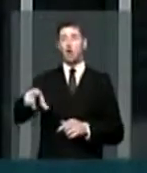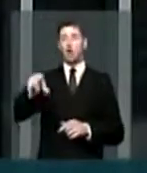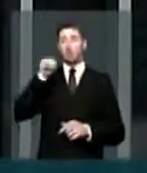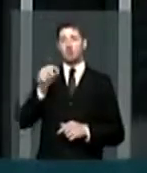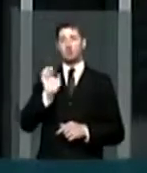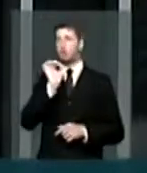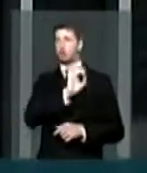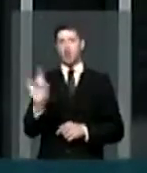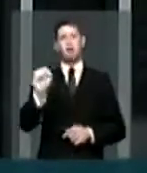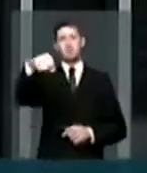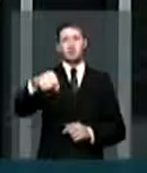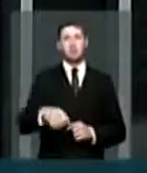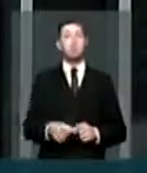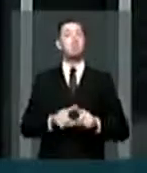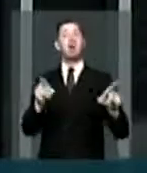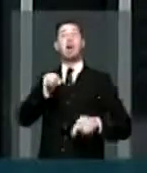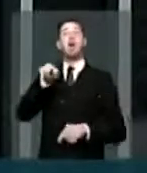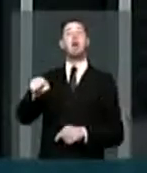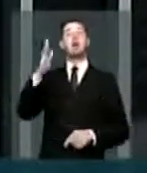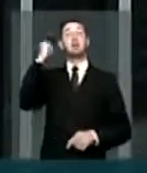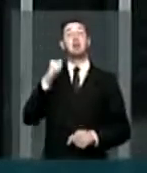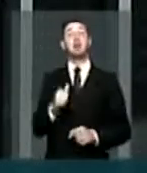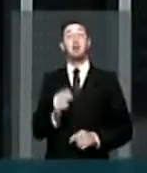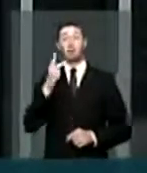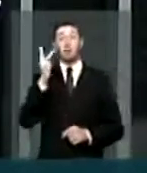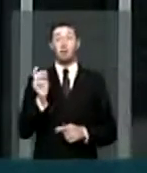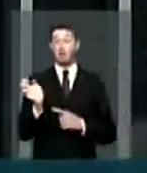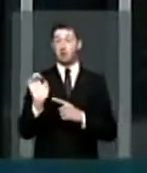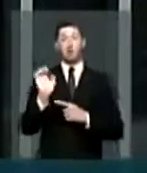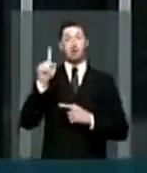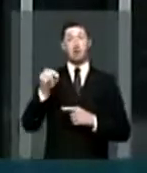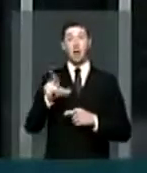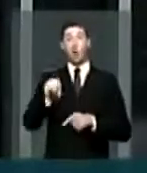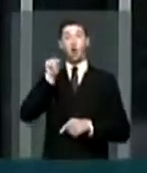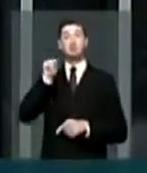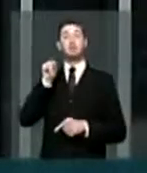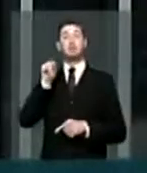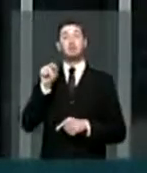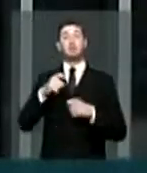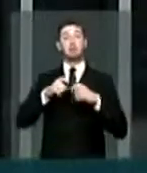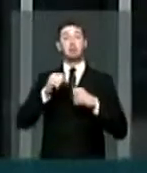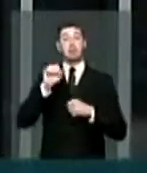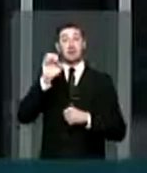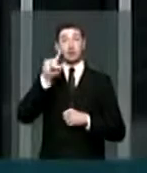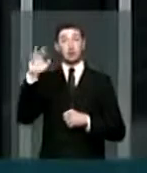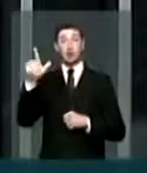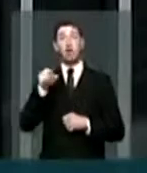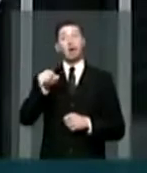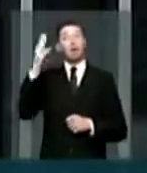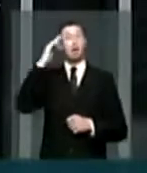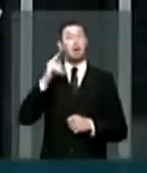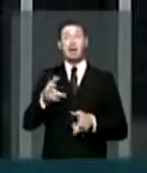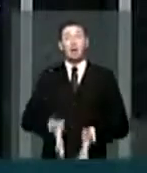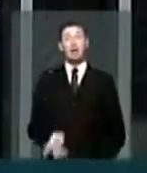cada pessoa. Se eles mesmos caracterizam a homossexualidade como opção sexual, eles mesmos deveriam entender que não